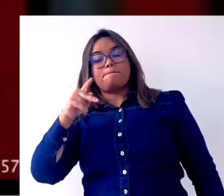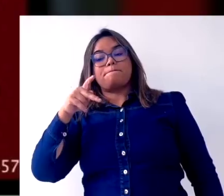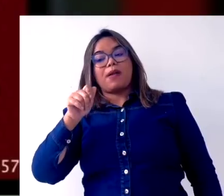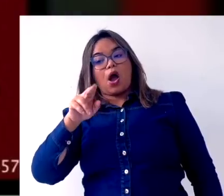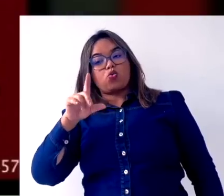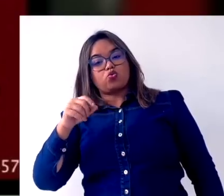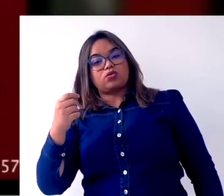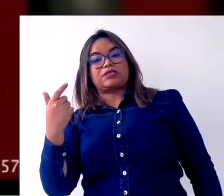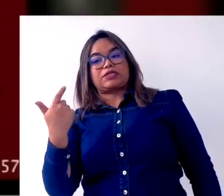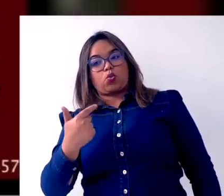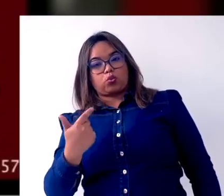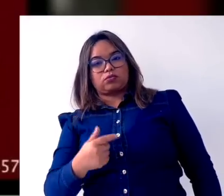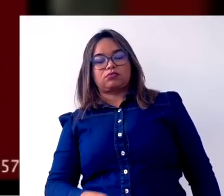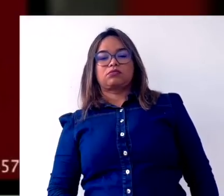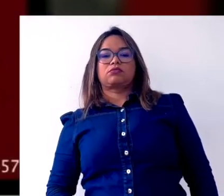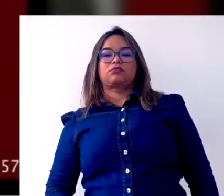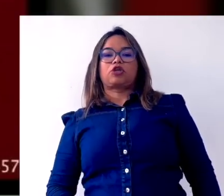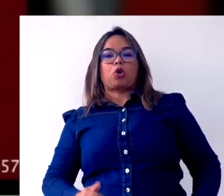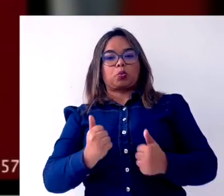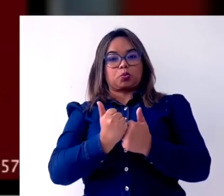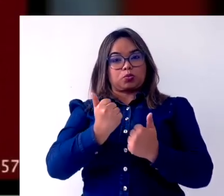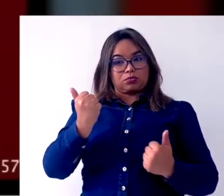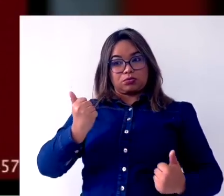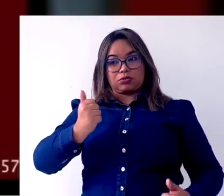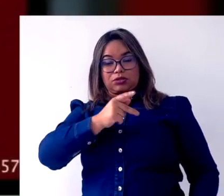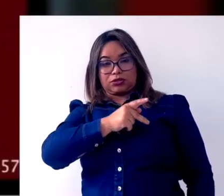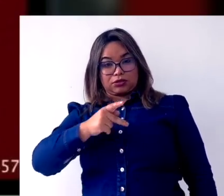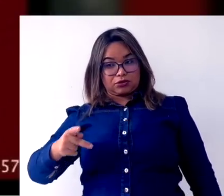e o vice-presidente dos Estados Unidos